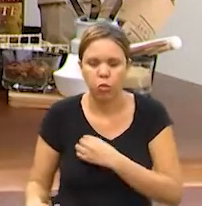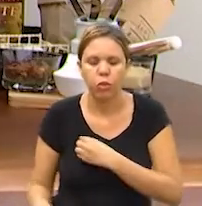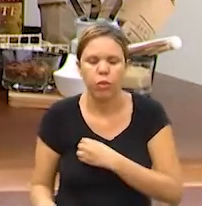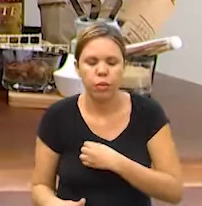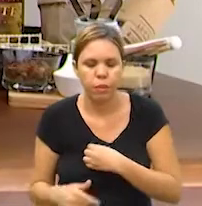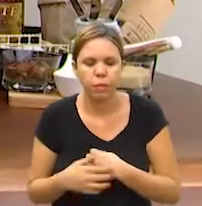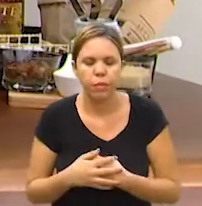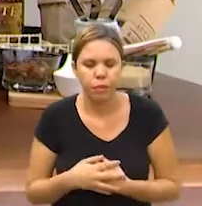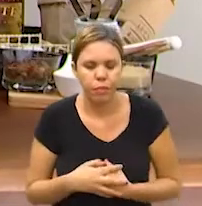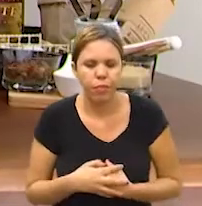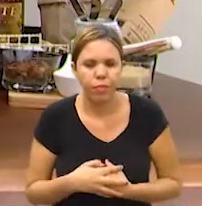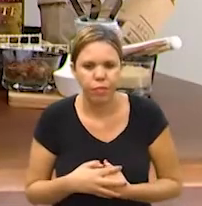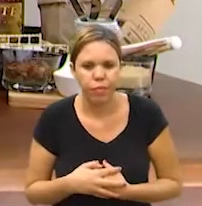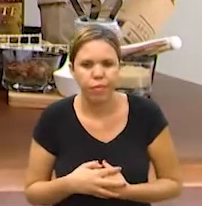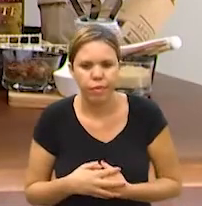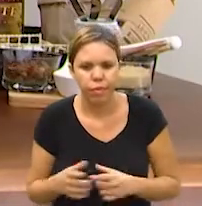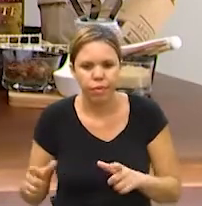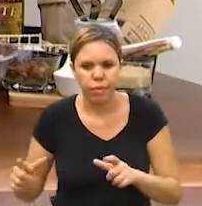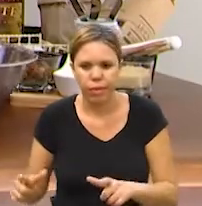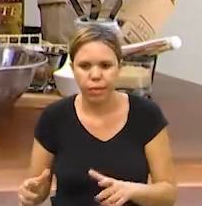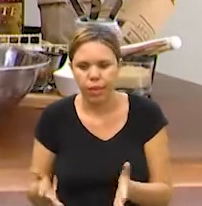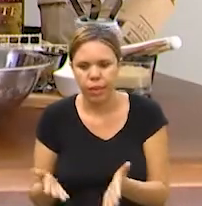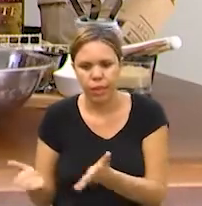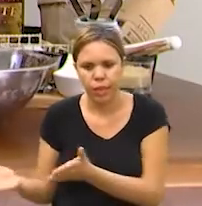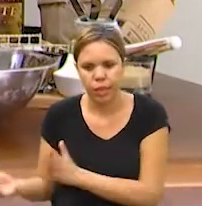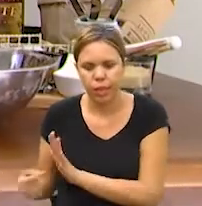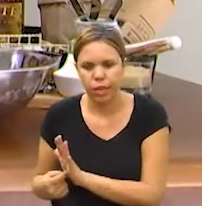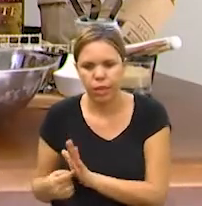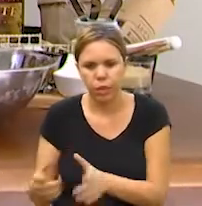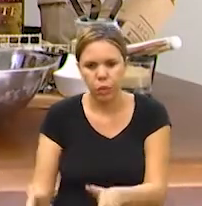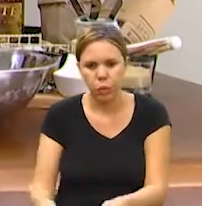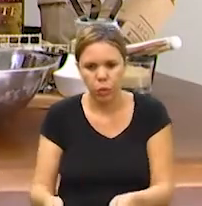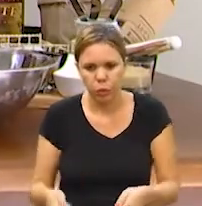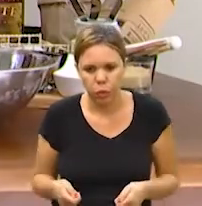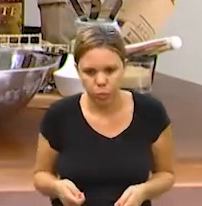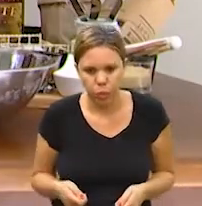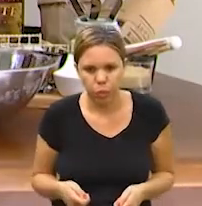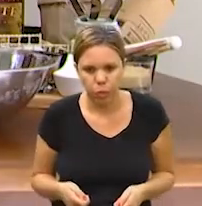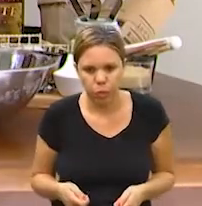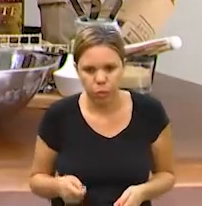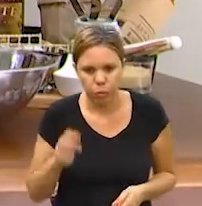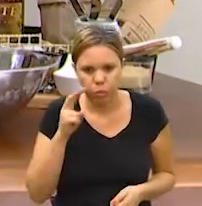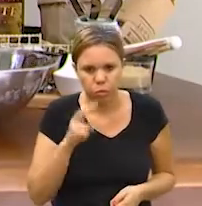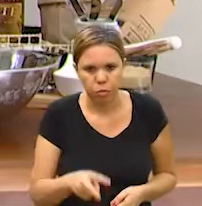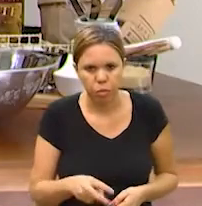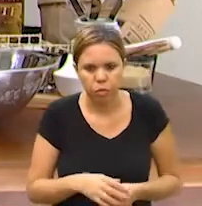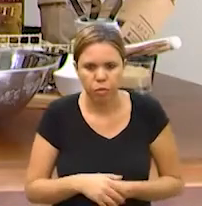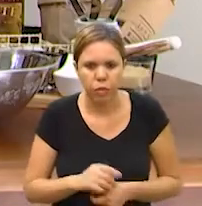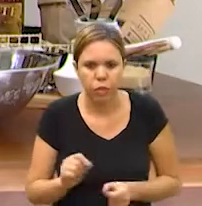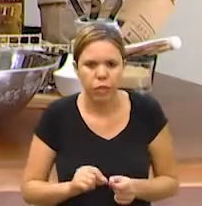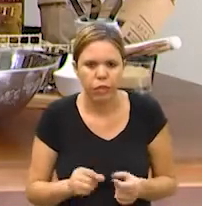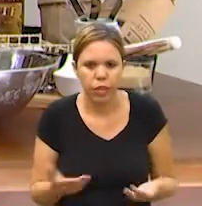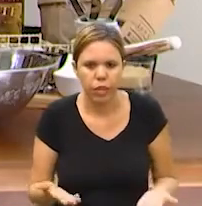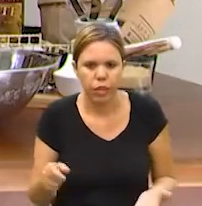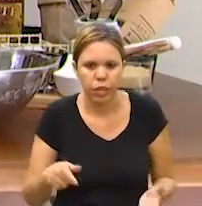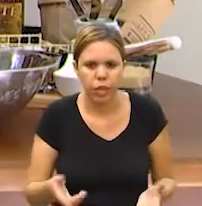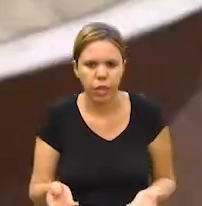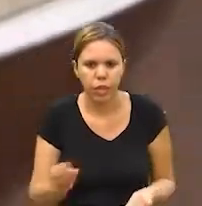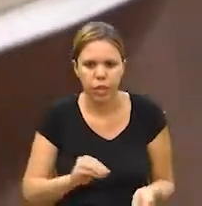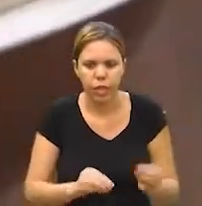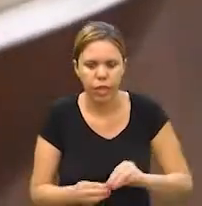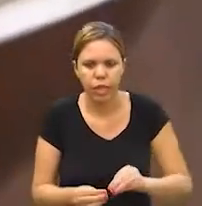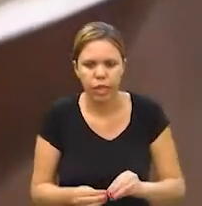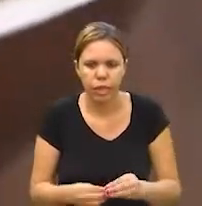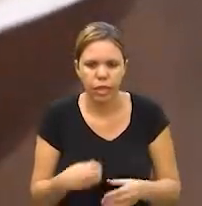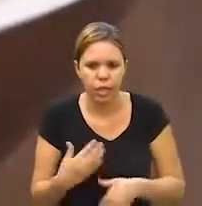pronto, né? Então vou colocar aqui desse lado e puxar essa daqui. Sim. O que a gente vai fazer nessa massa?